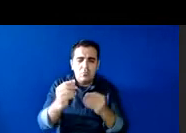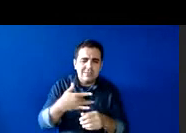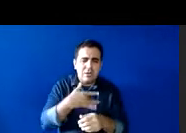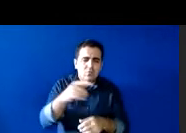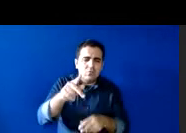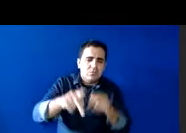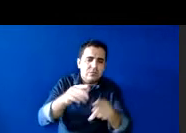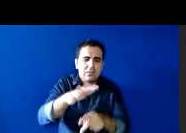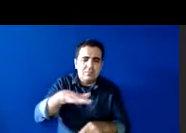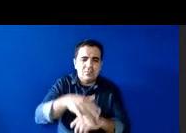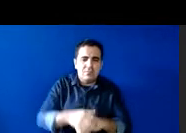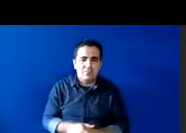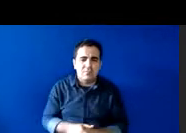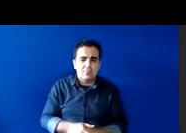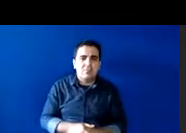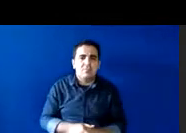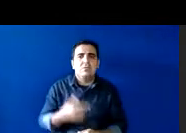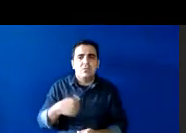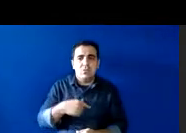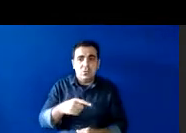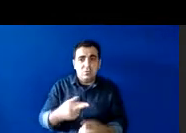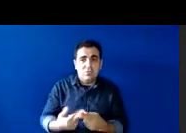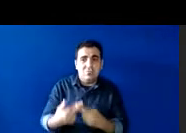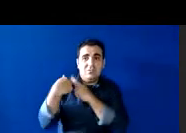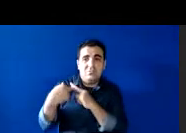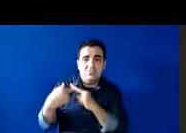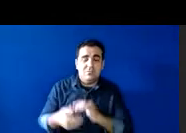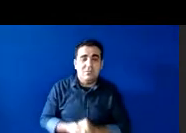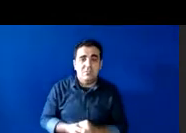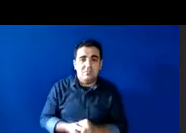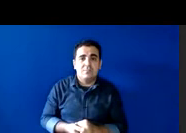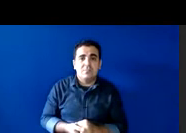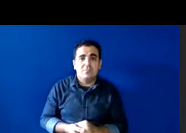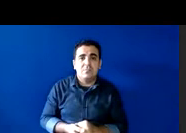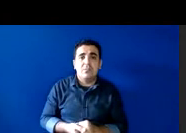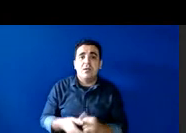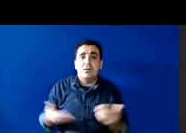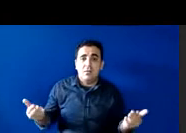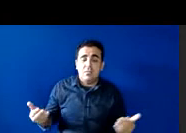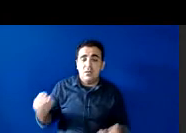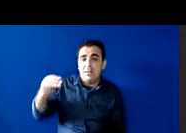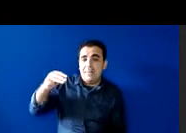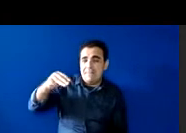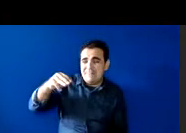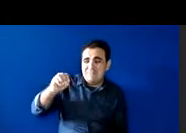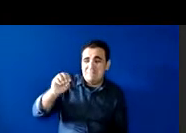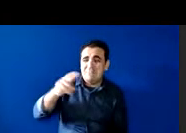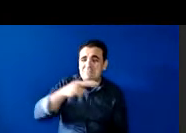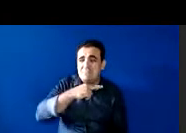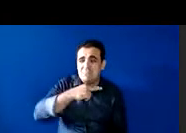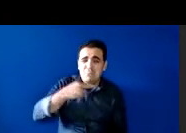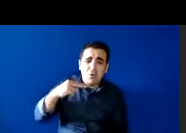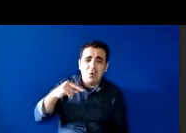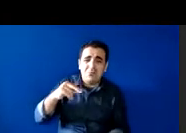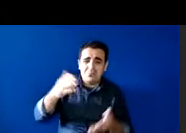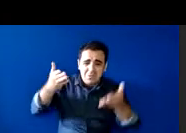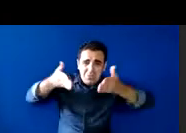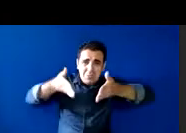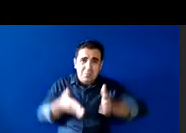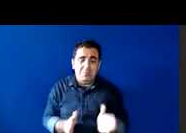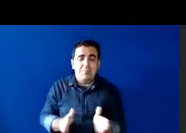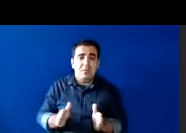população, pela qual somos responsáveis. E a morte materna é um dado muito importante, né? Tudo isso